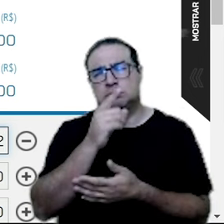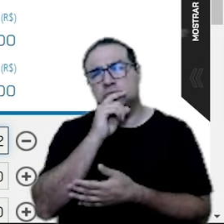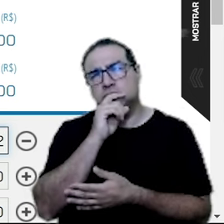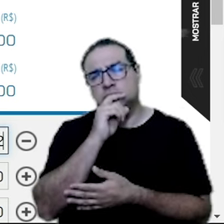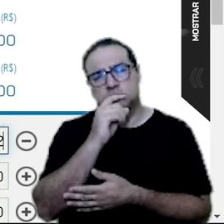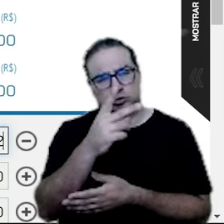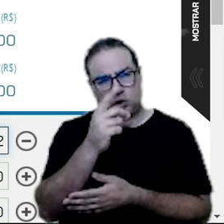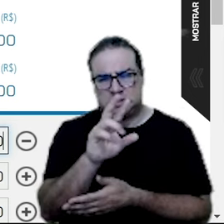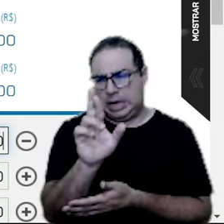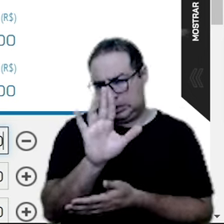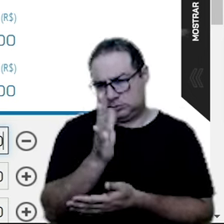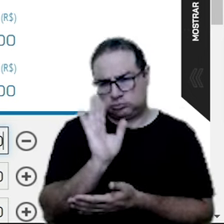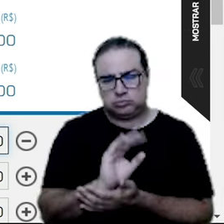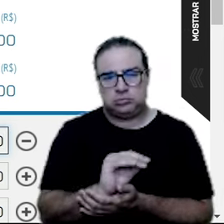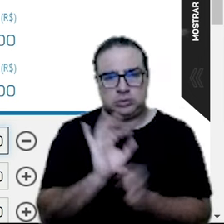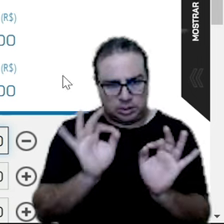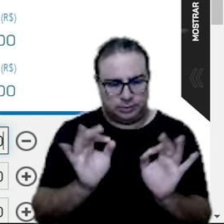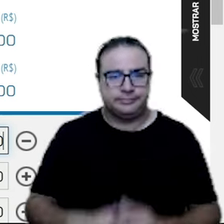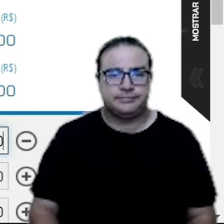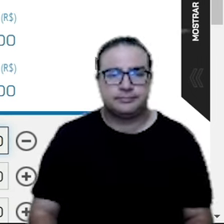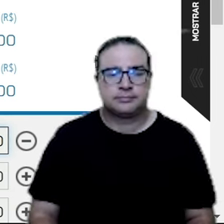12 R 12